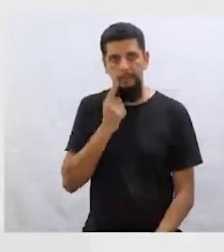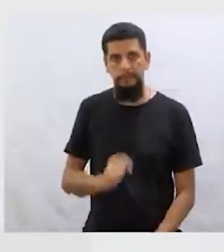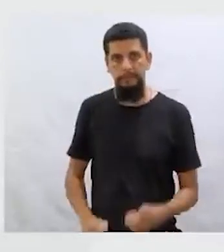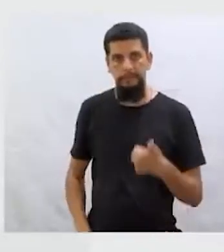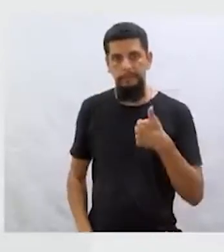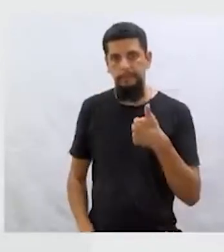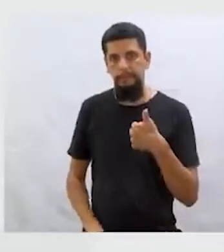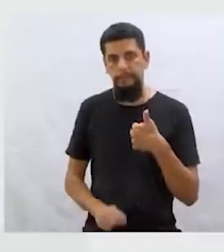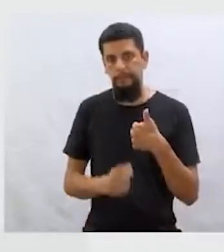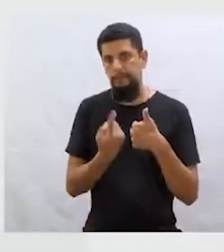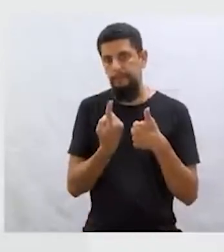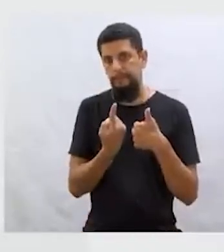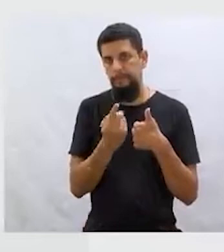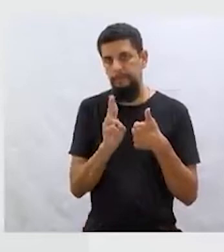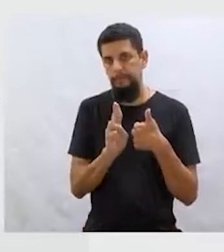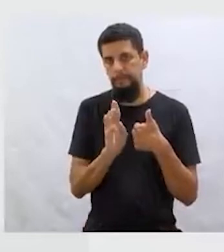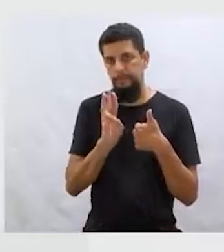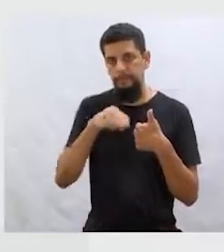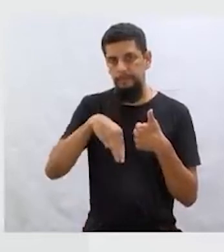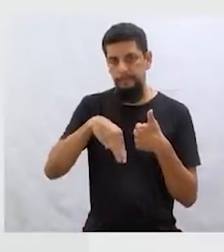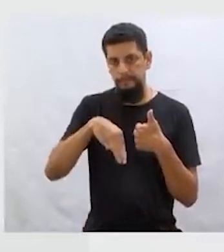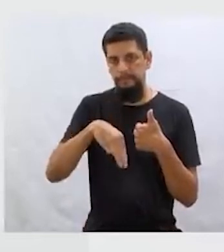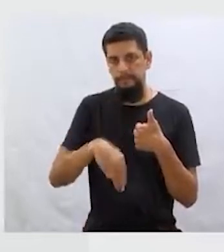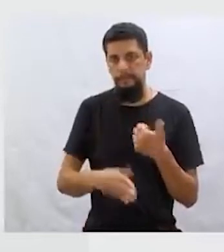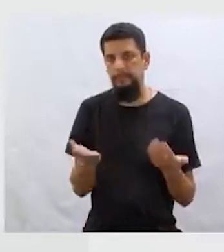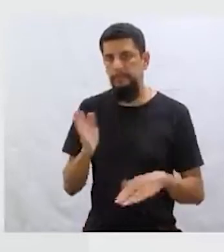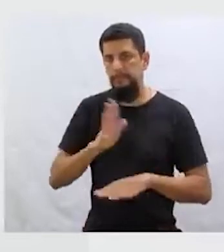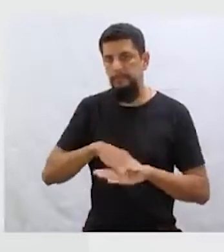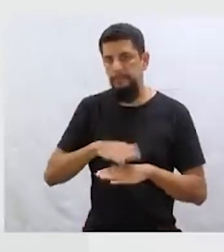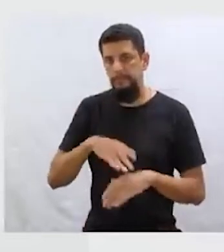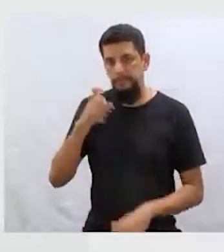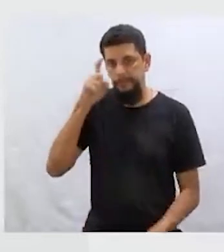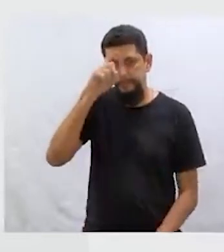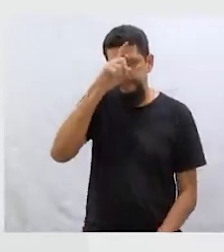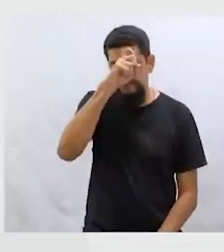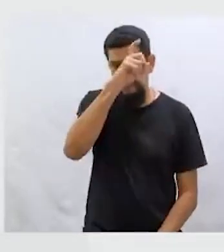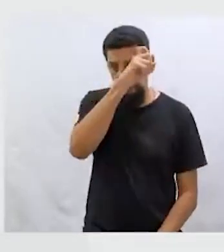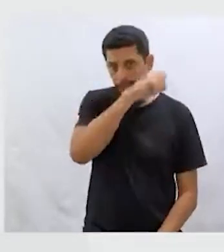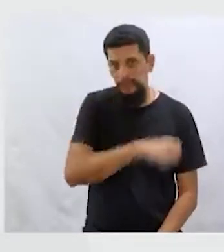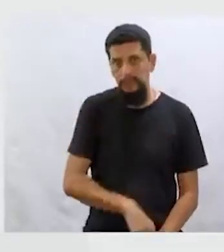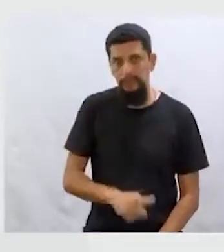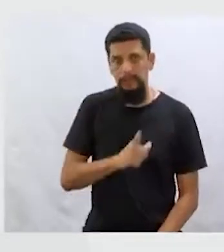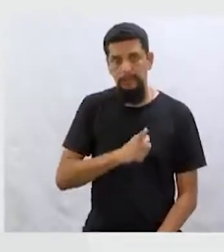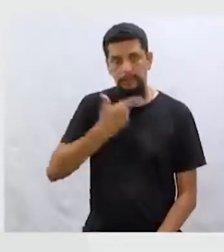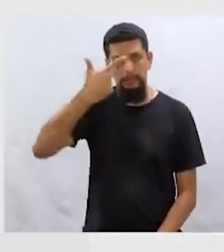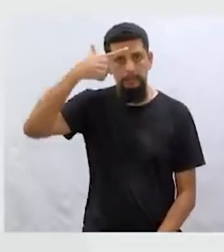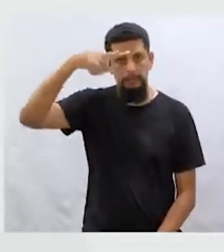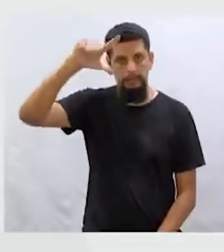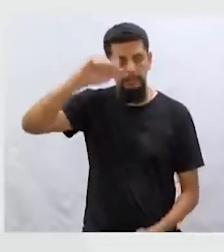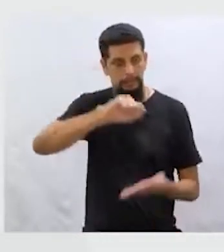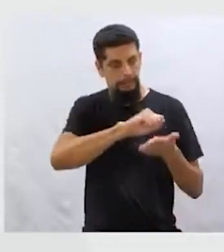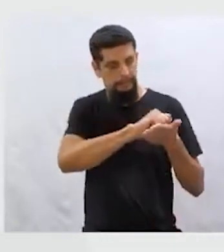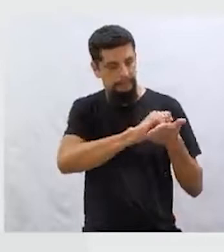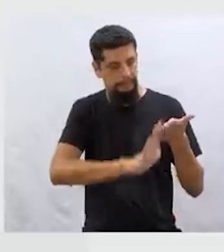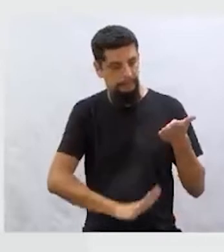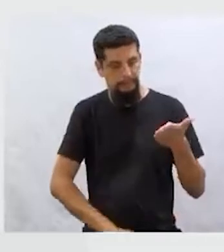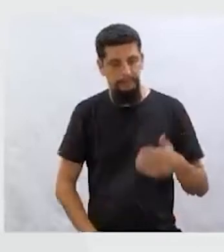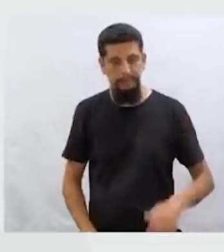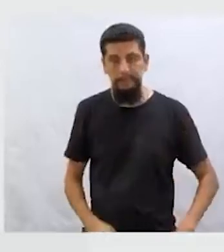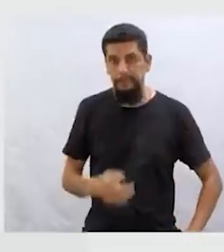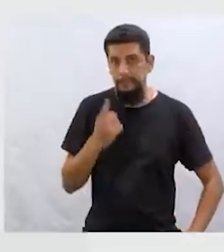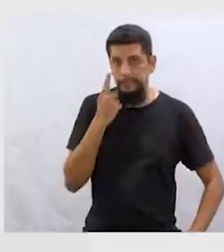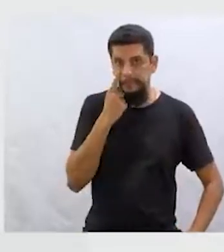número 1. Agora vai ficar um pouquinho mais difícil, professora. Temos outra atividade. Olhem lá.